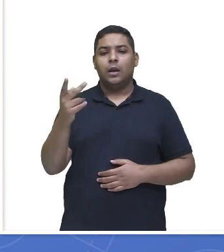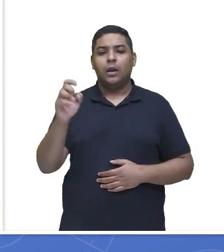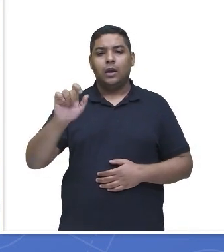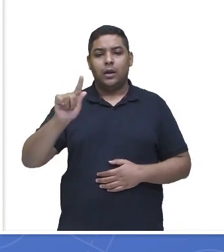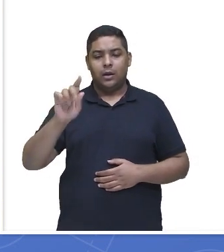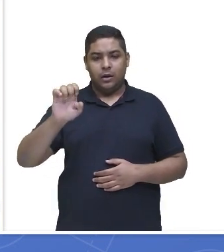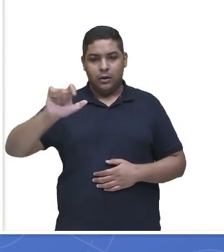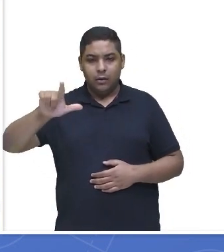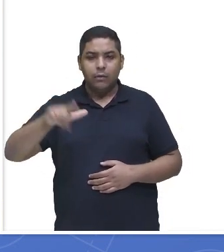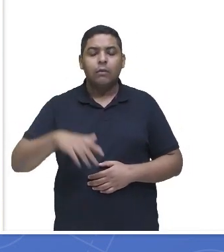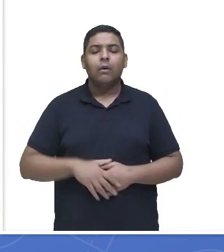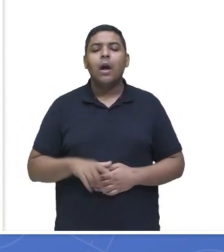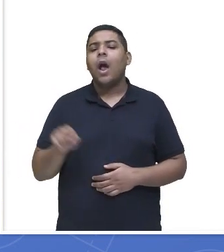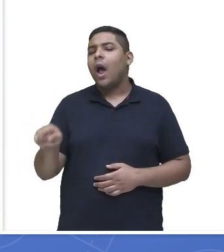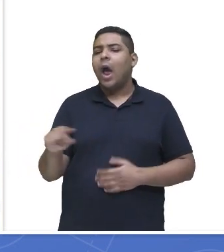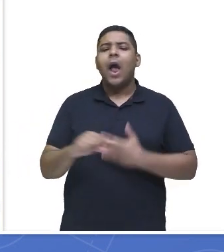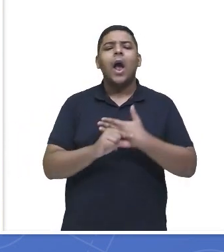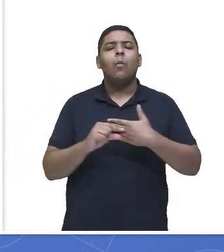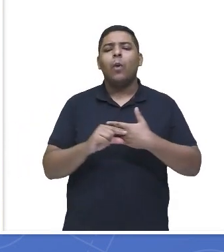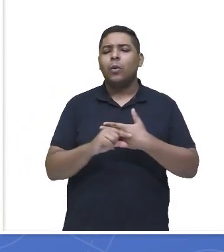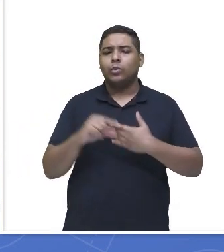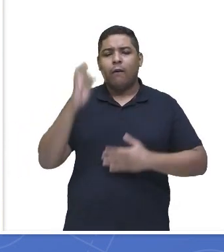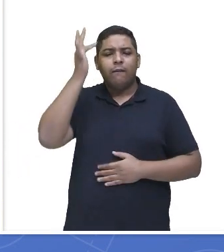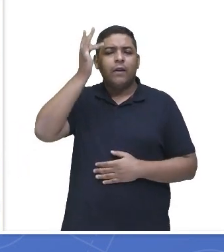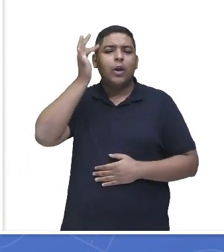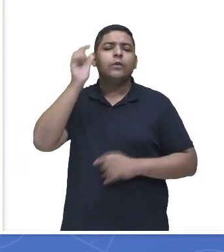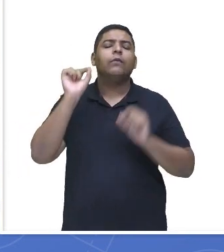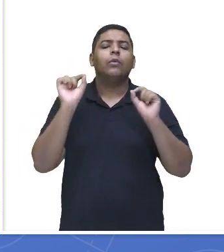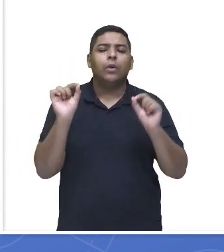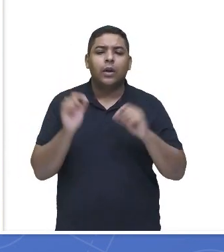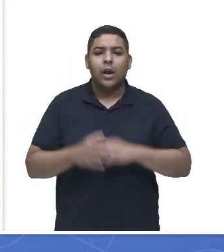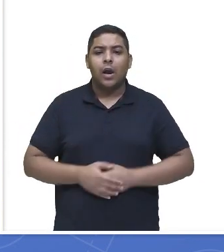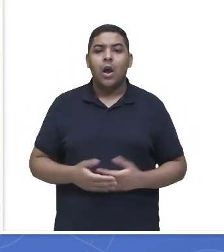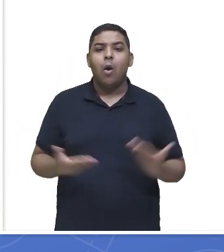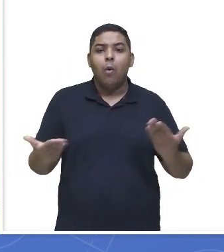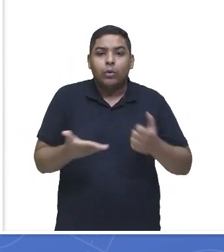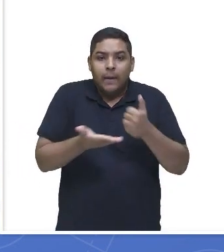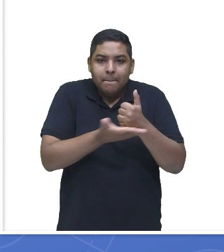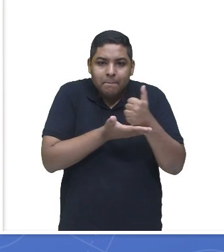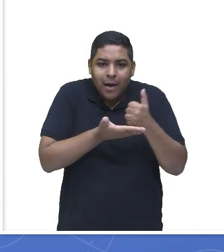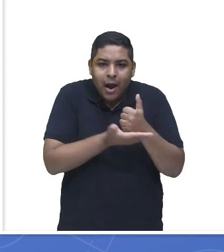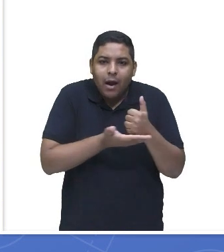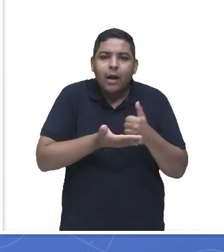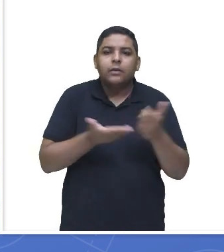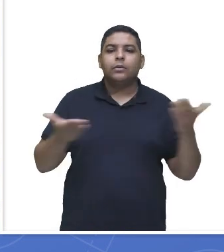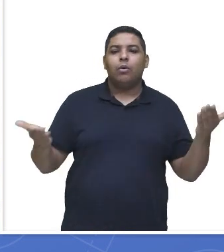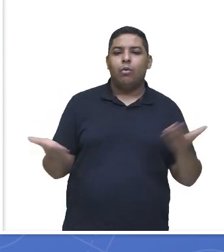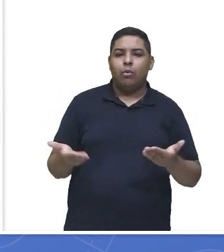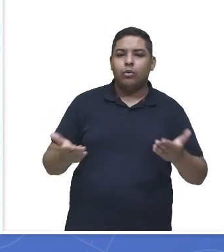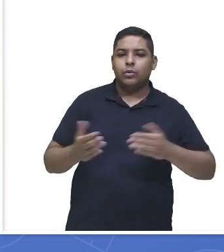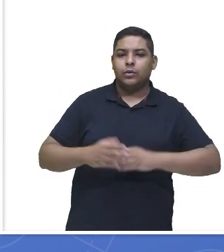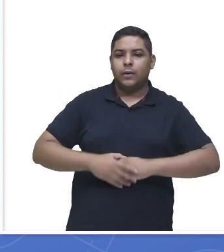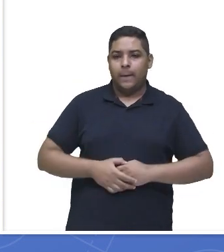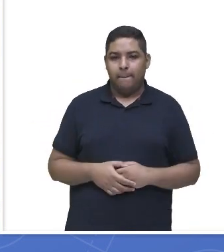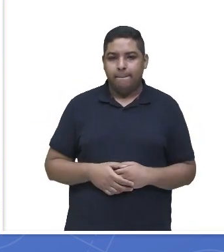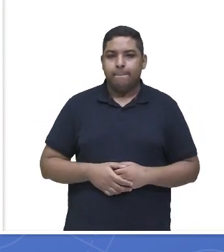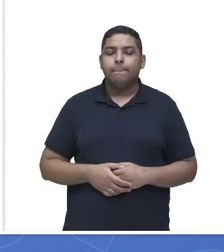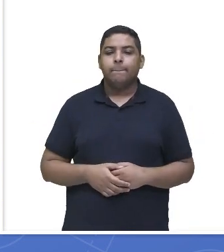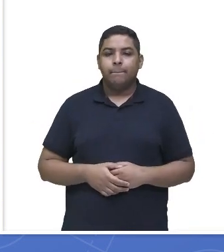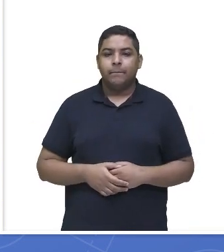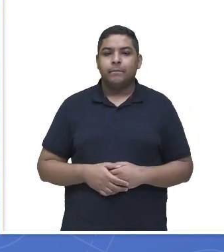esses camaradazinhos vão dar a base para aquilo que é a nossa filosofia hoje. O que é a nossa filosofia hoje? É a